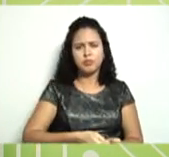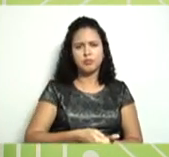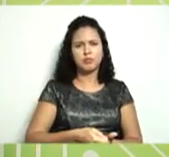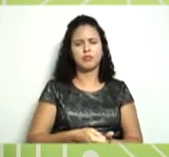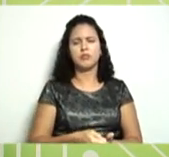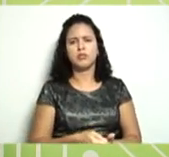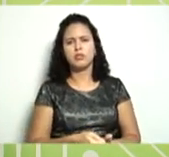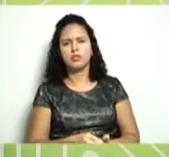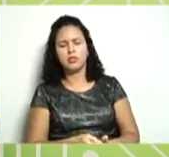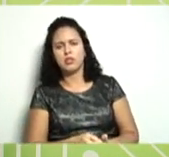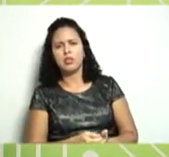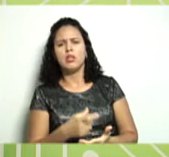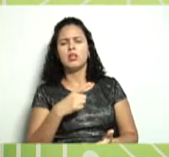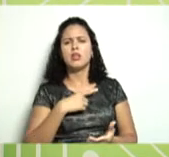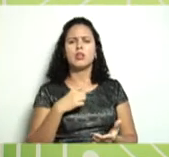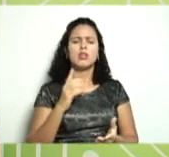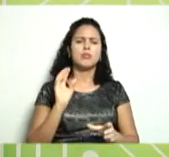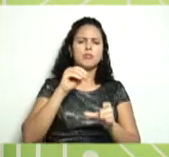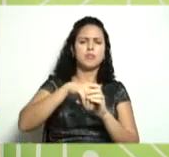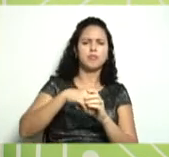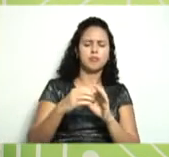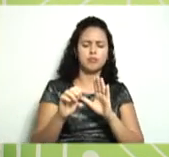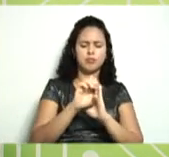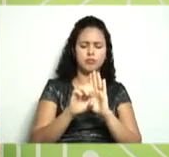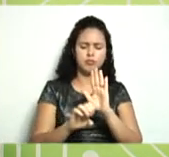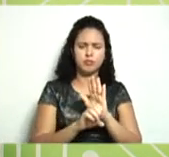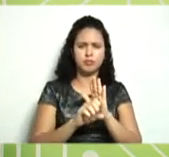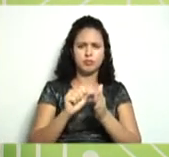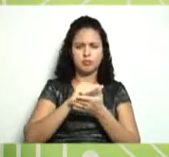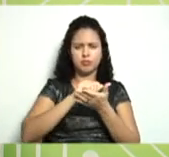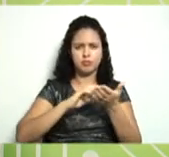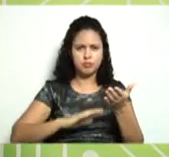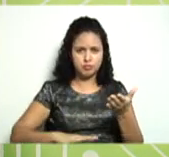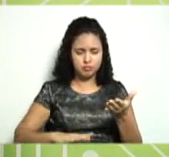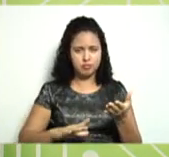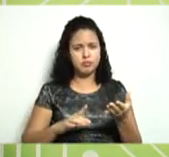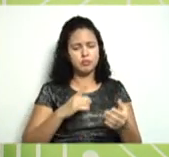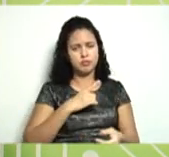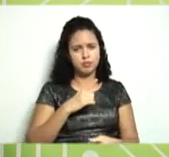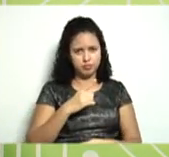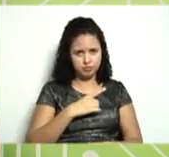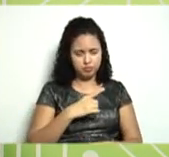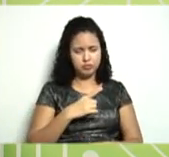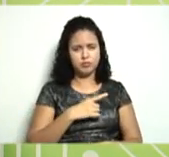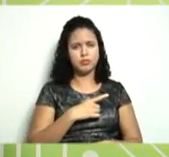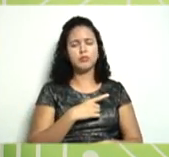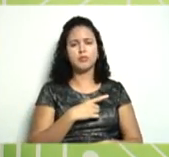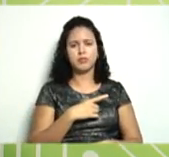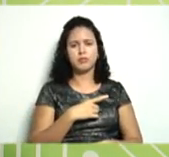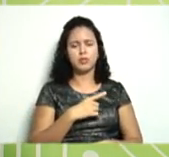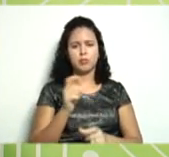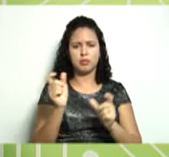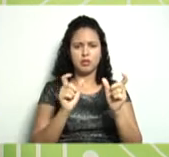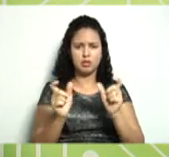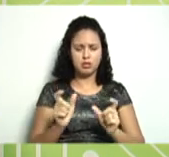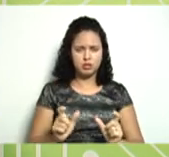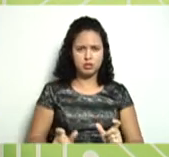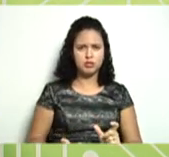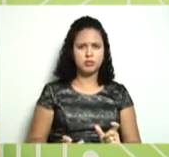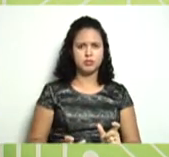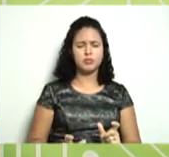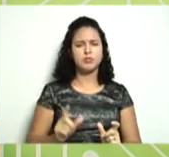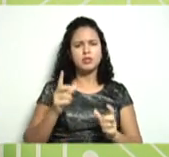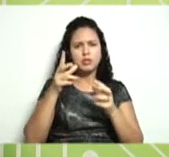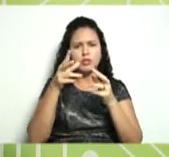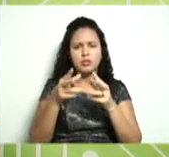o que tem que ter no estatuto, na atividade do AVA também vocês puderam verificar, as palavras que eu estou dizendo aqui são